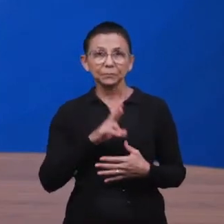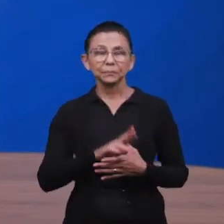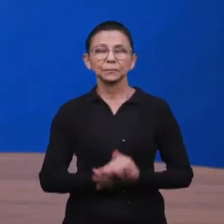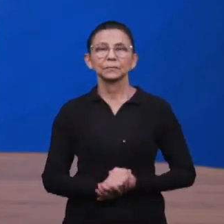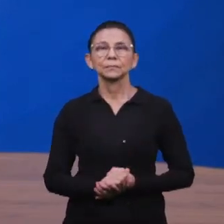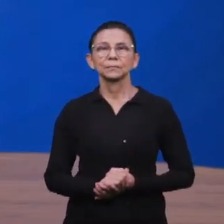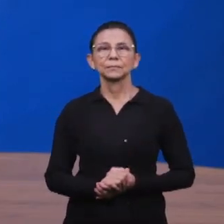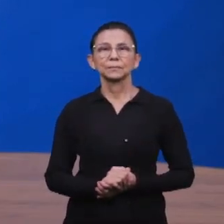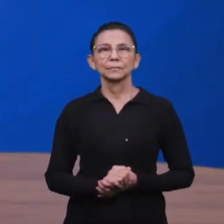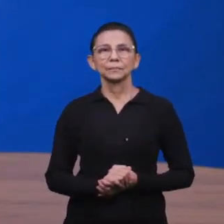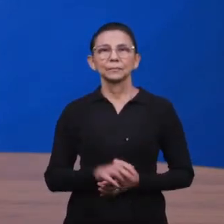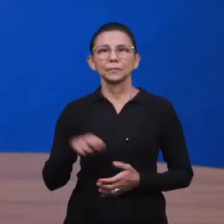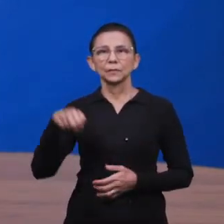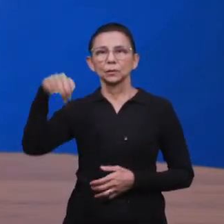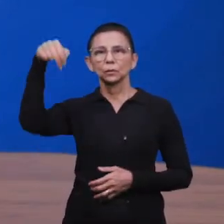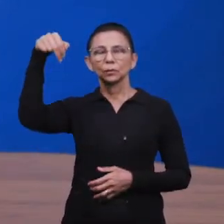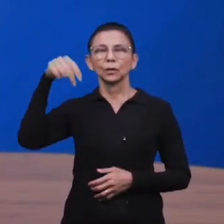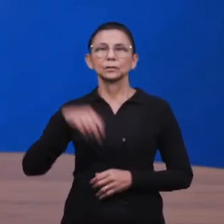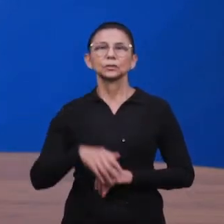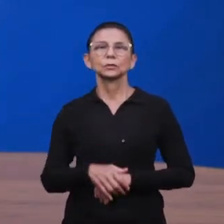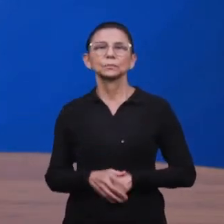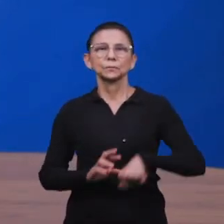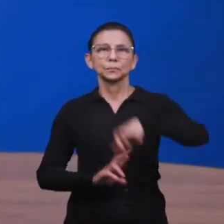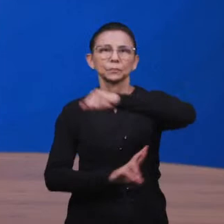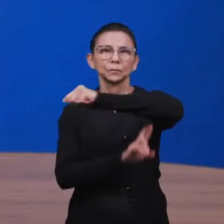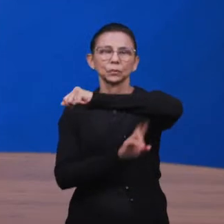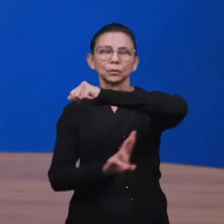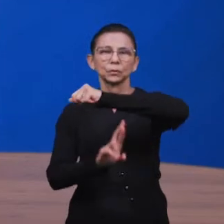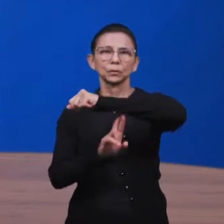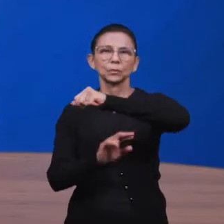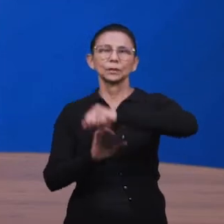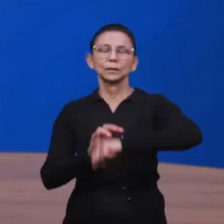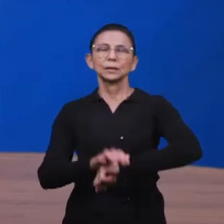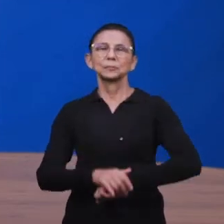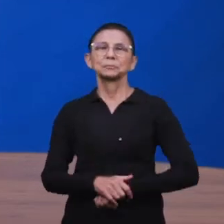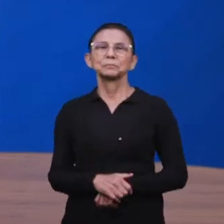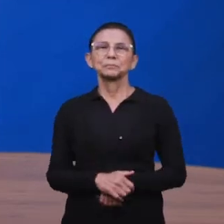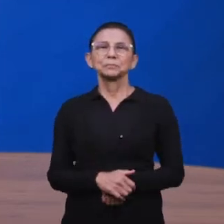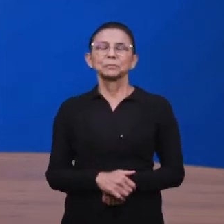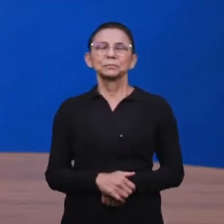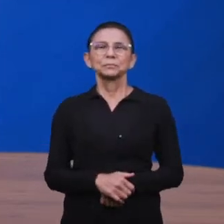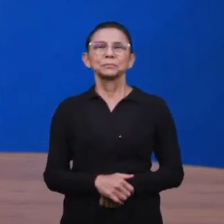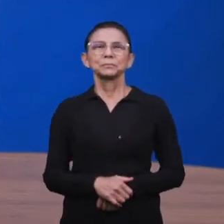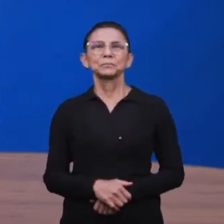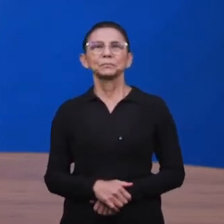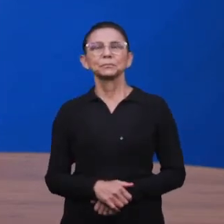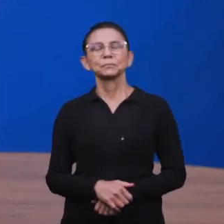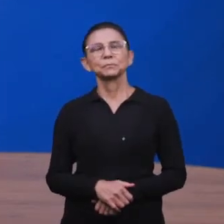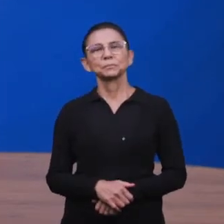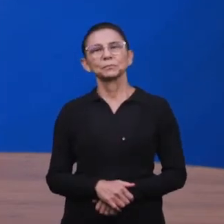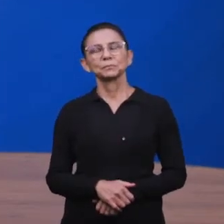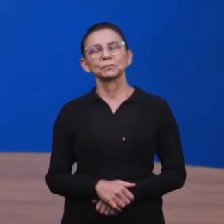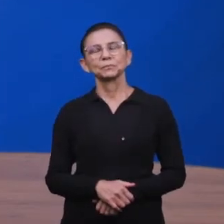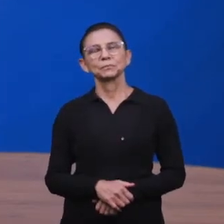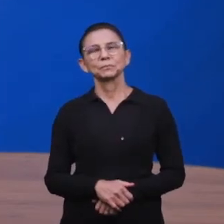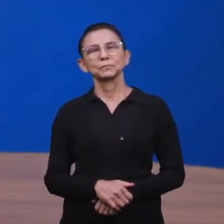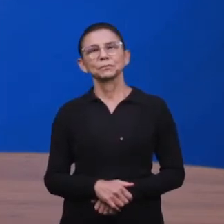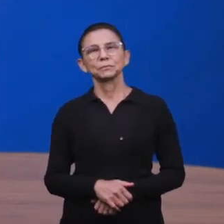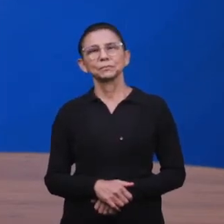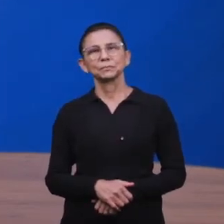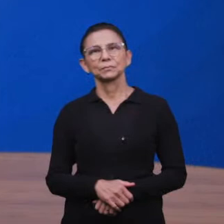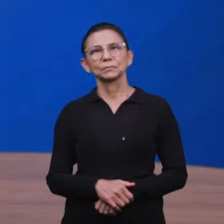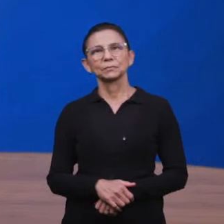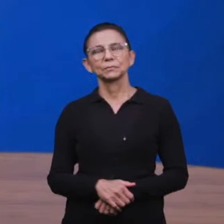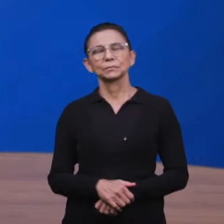do norte do país, lá de Rondônia, lá na nossa igreja de Porto Velho, e quem vai responder é uma irmã, né,